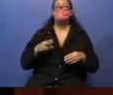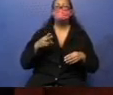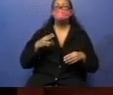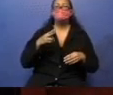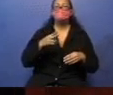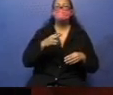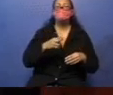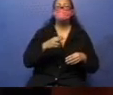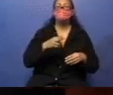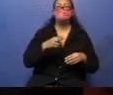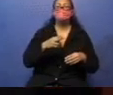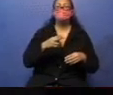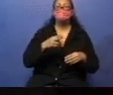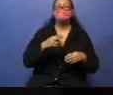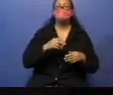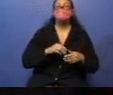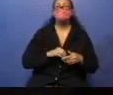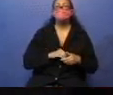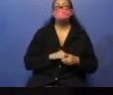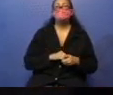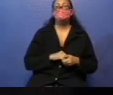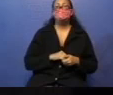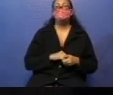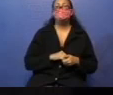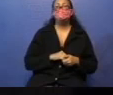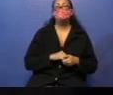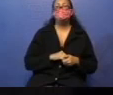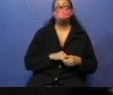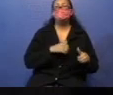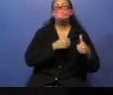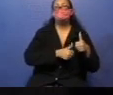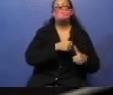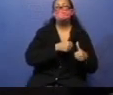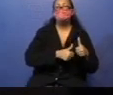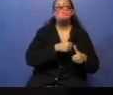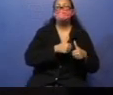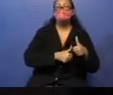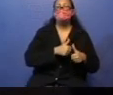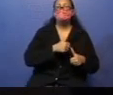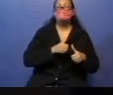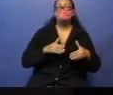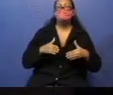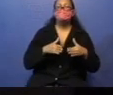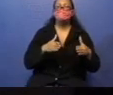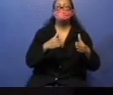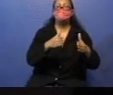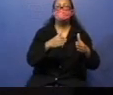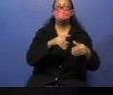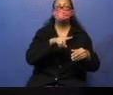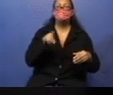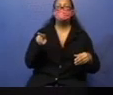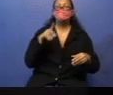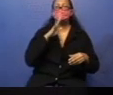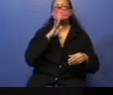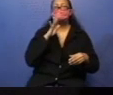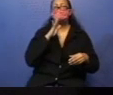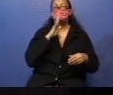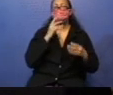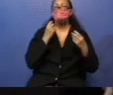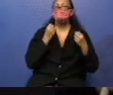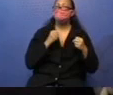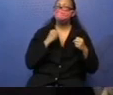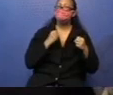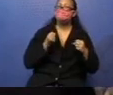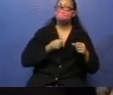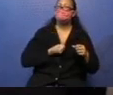no pontilhado. E aquele jogo da trilha que muitos conhecem, só precisa de dadinho, pode